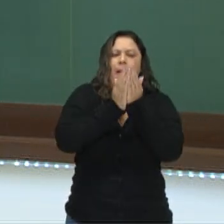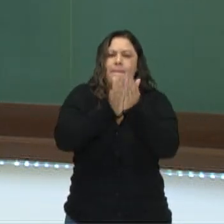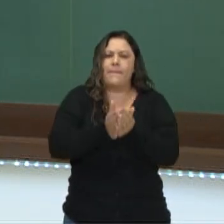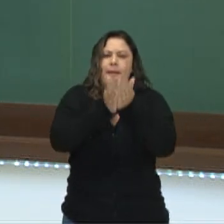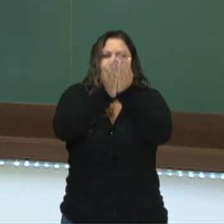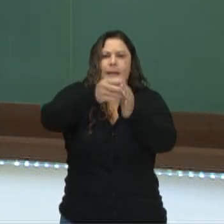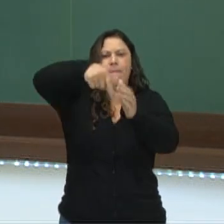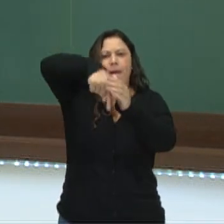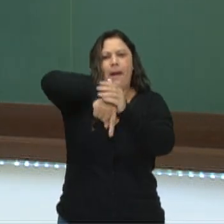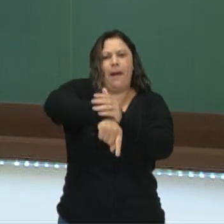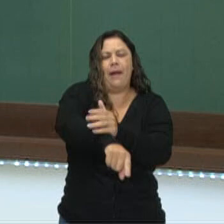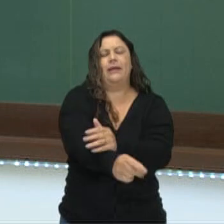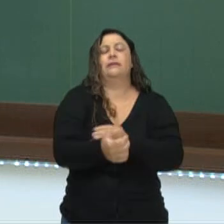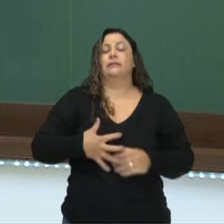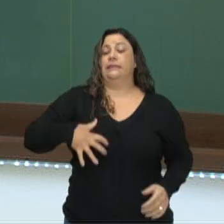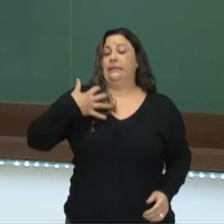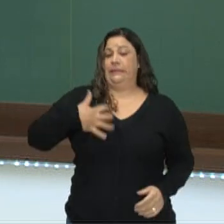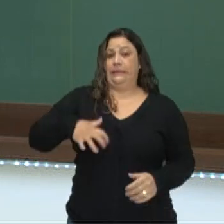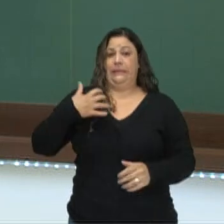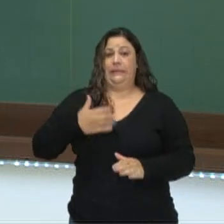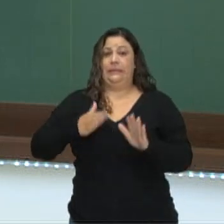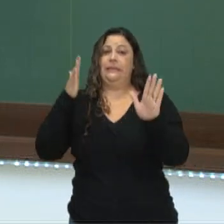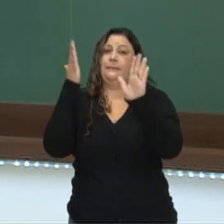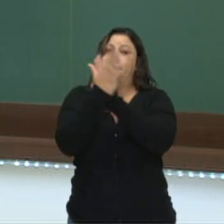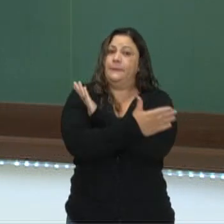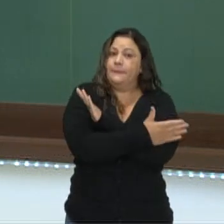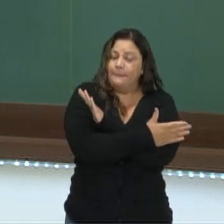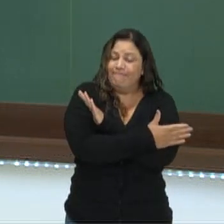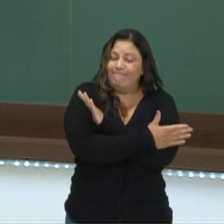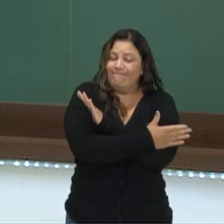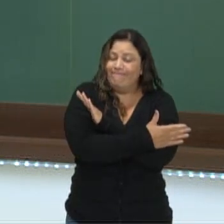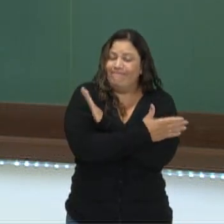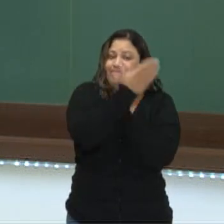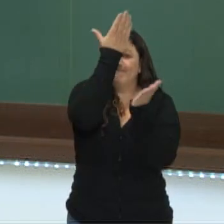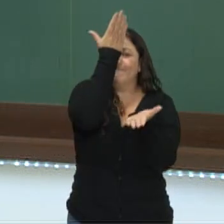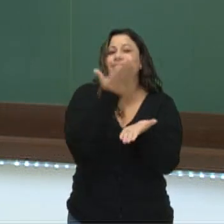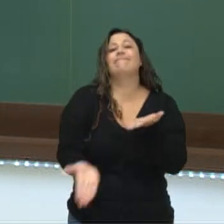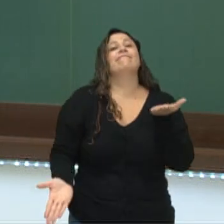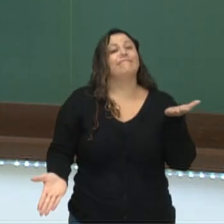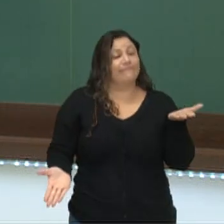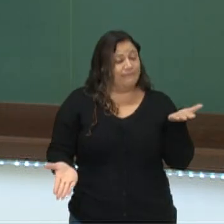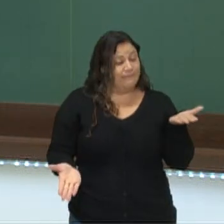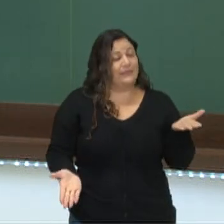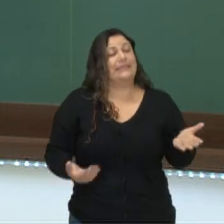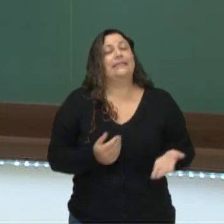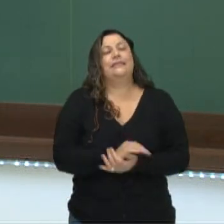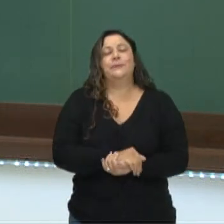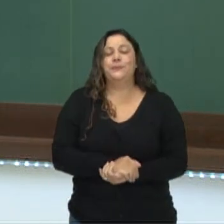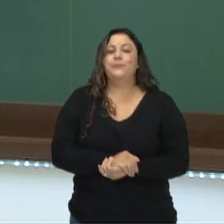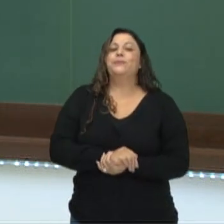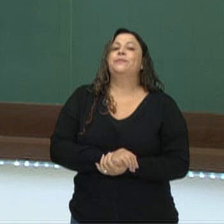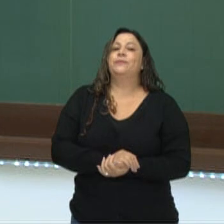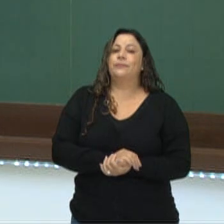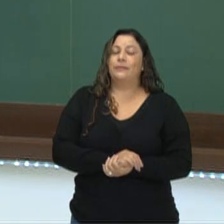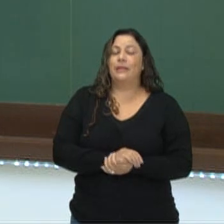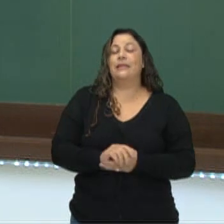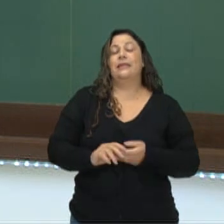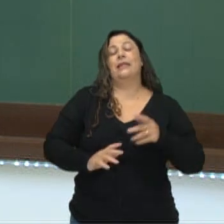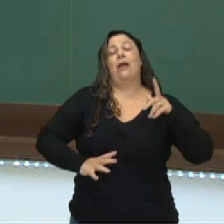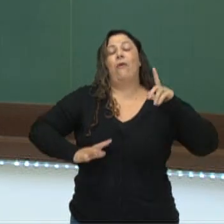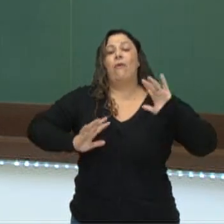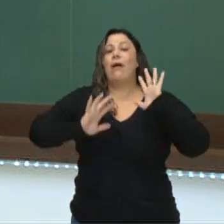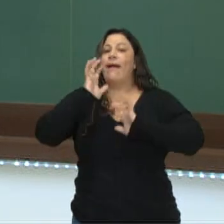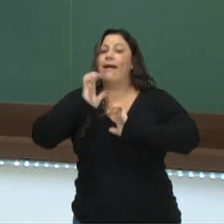e, enfim, os argentinos acabaram até perdendo, ficaram até numa situação ruim. Reino Unido e Argentina, derrota da Argentina,